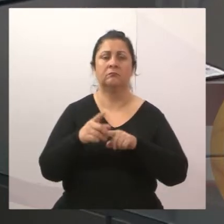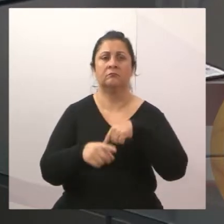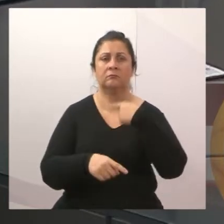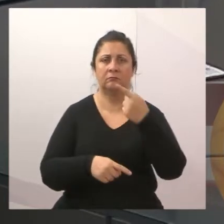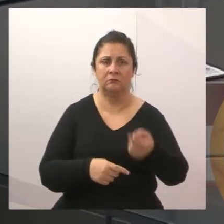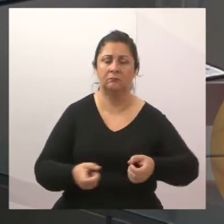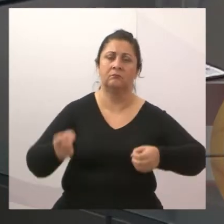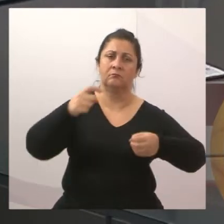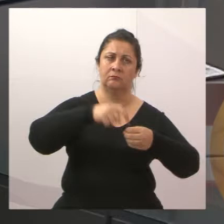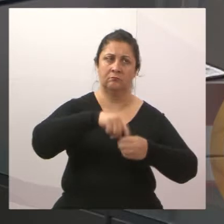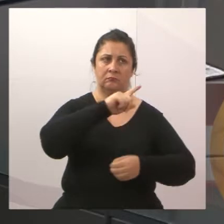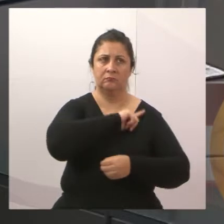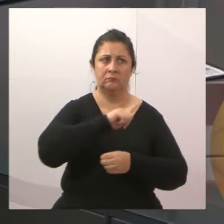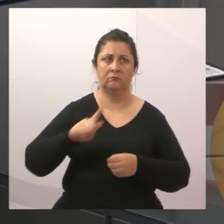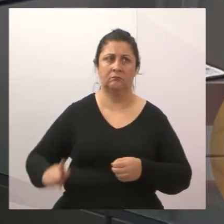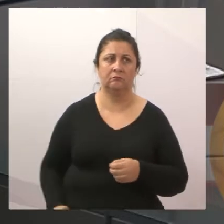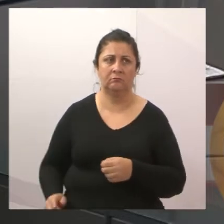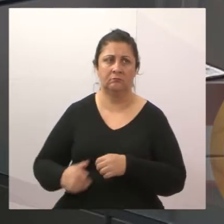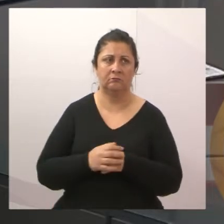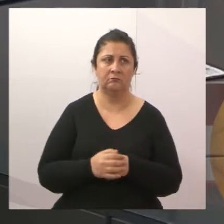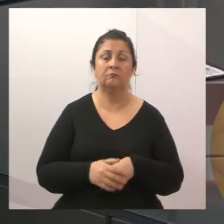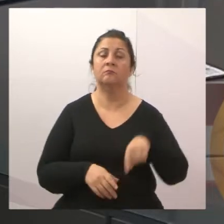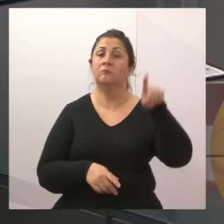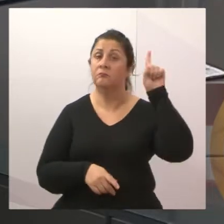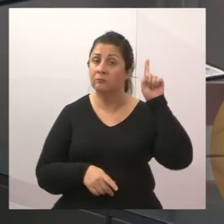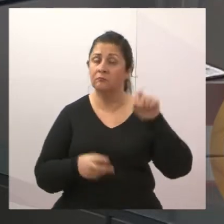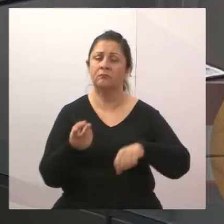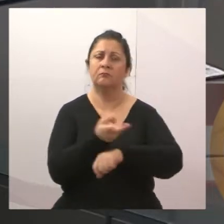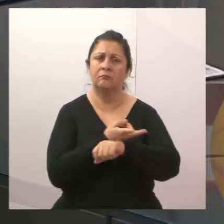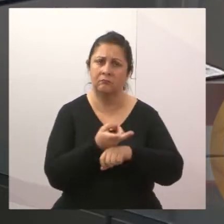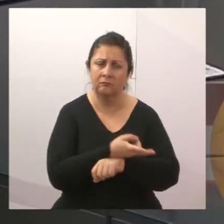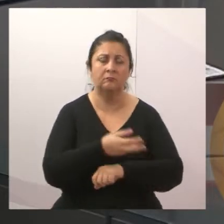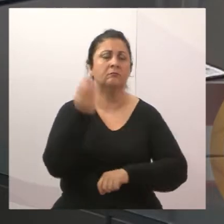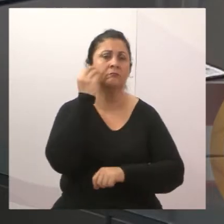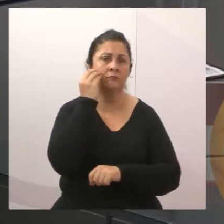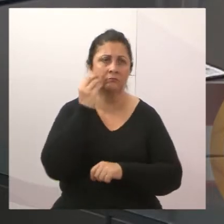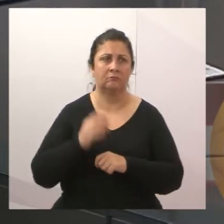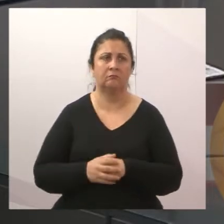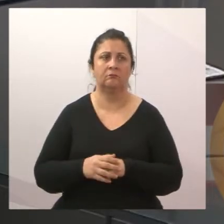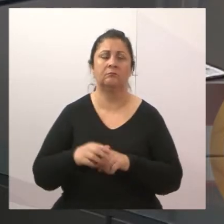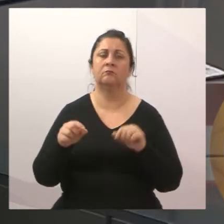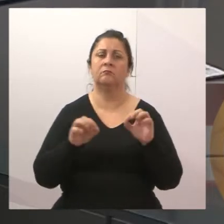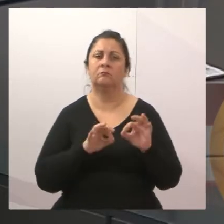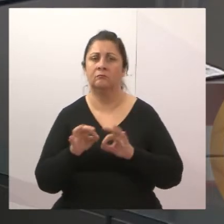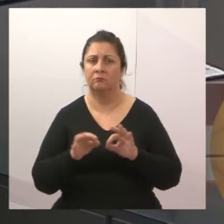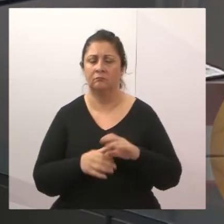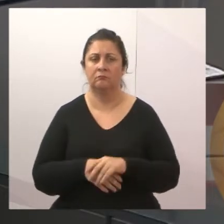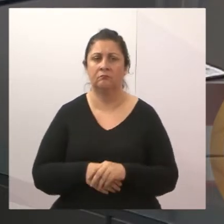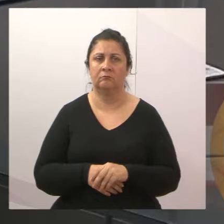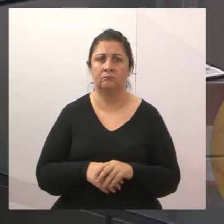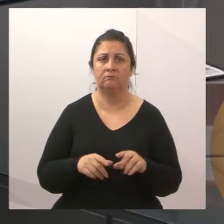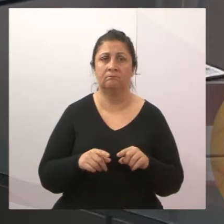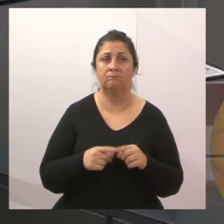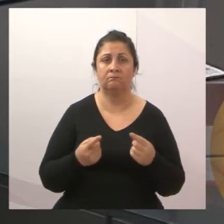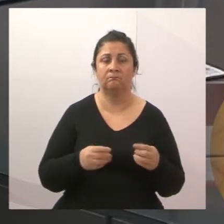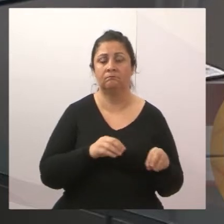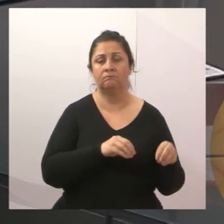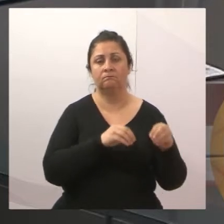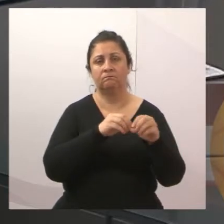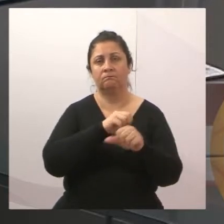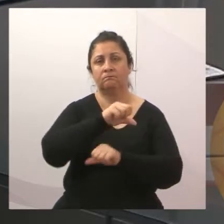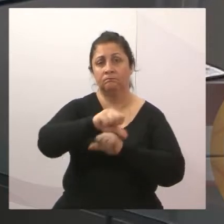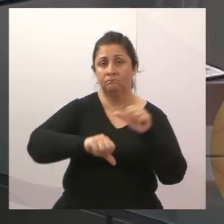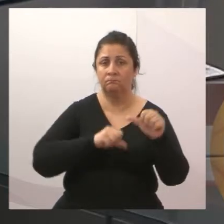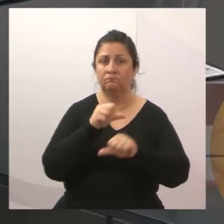governo do estado. Eu estou falando isso com legitimidade, porque fui eu mesmo que executei esse processo, eu mesmo que recebi essas ONGs. Sim. Então, esse processo mudou um pouquinho, acho